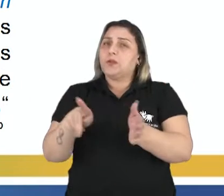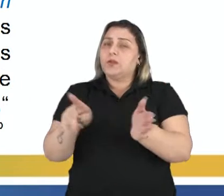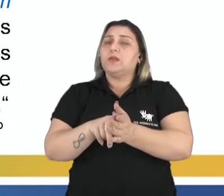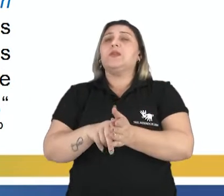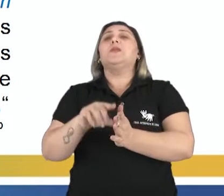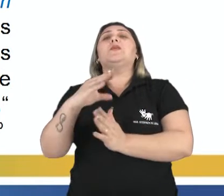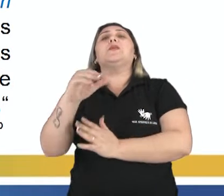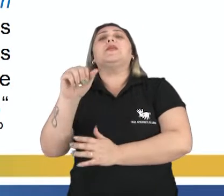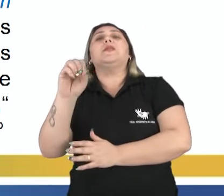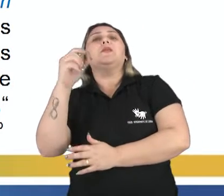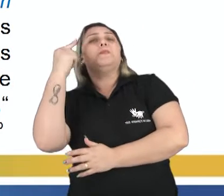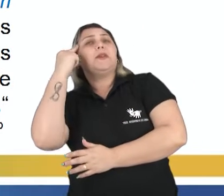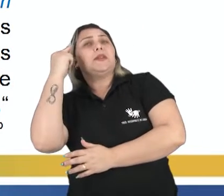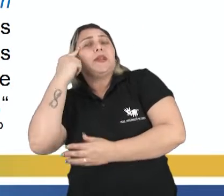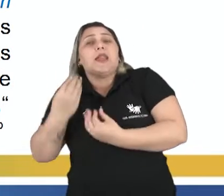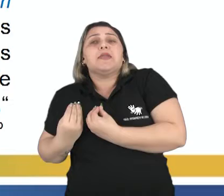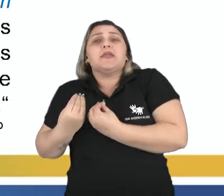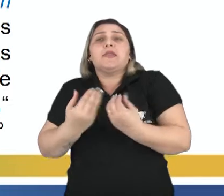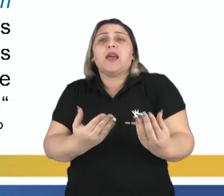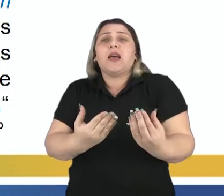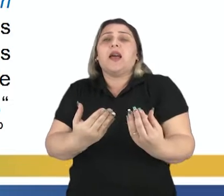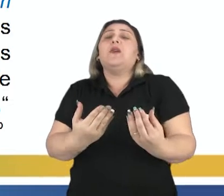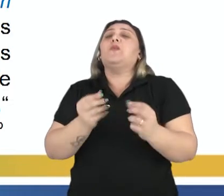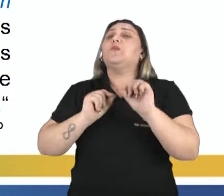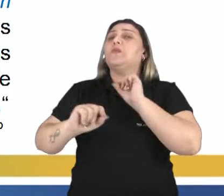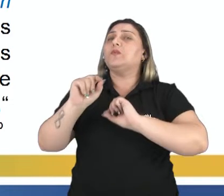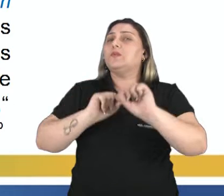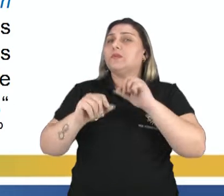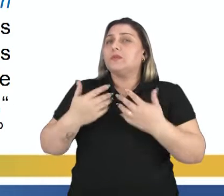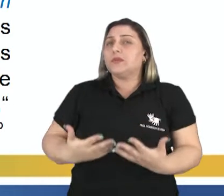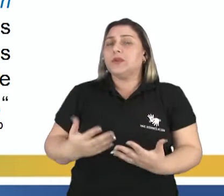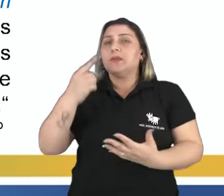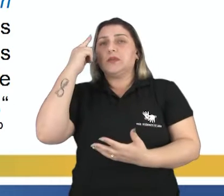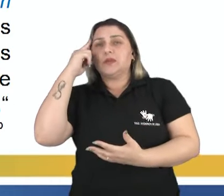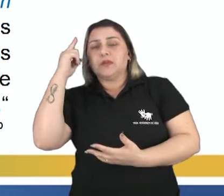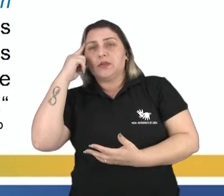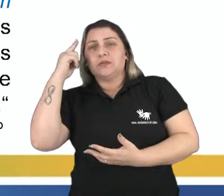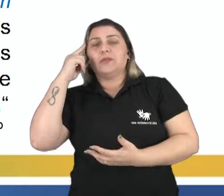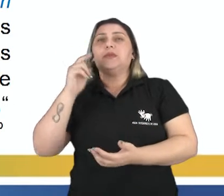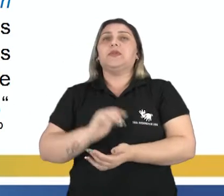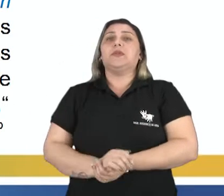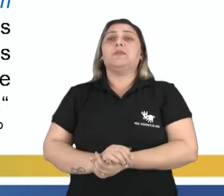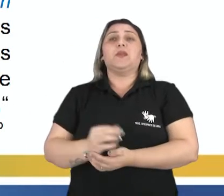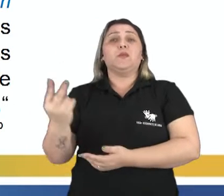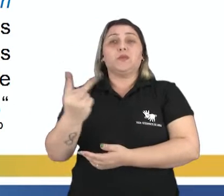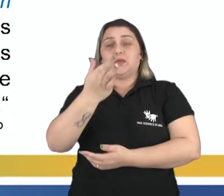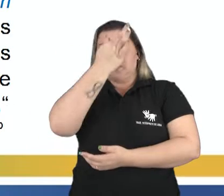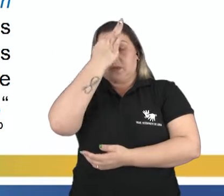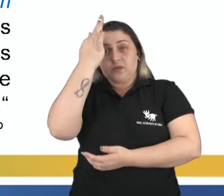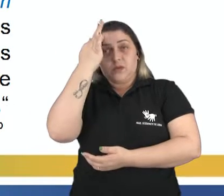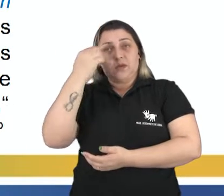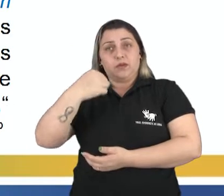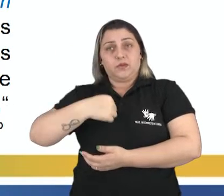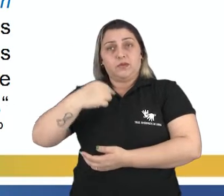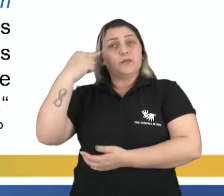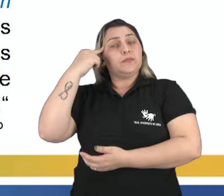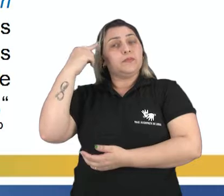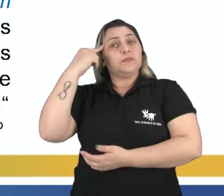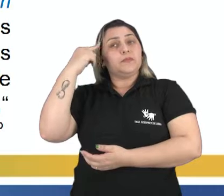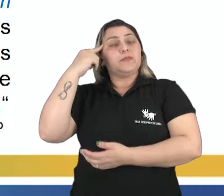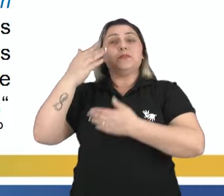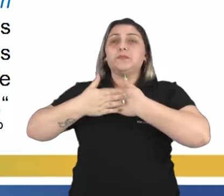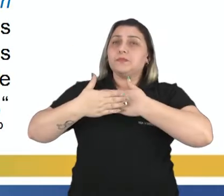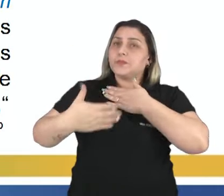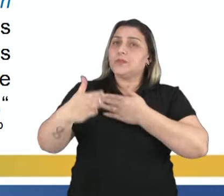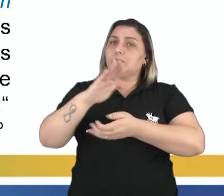do caos. Pensar é dar consistência ao caos. Né? Para Deleuze, quando eu penso, eu vou